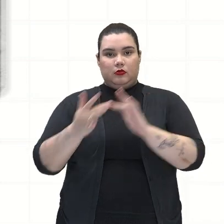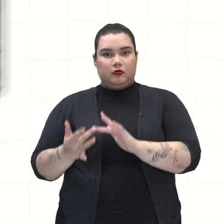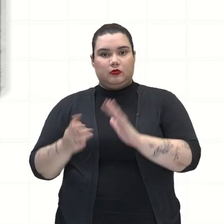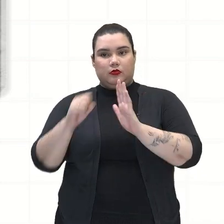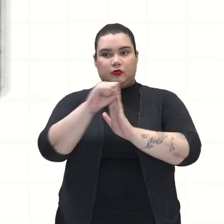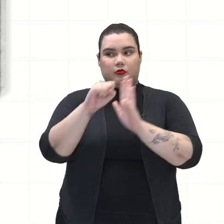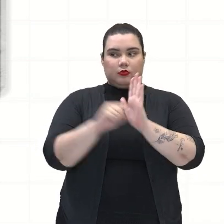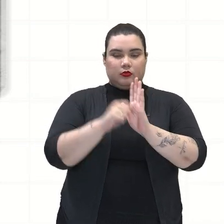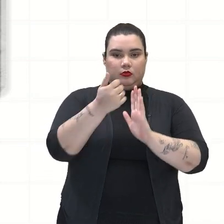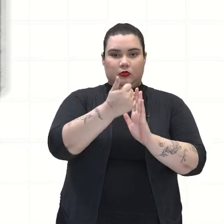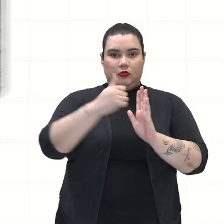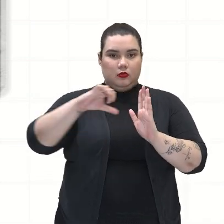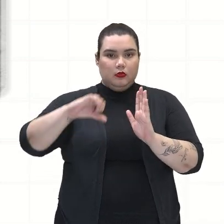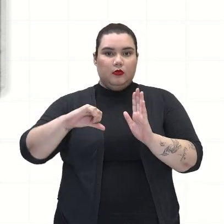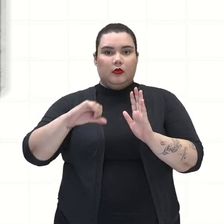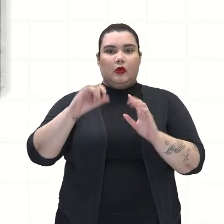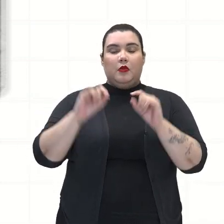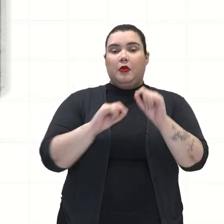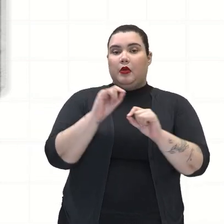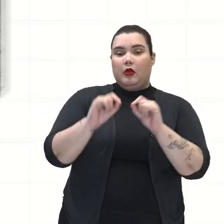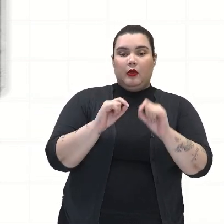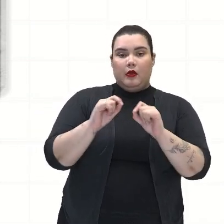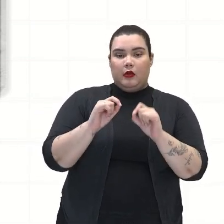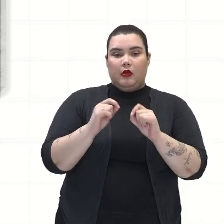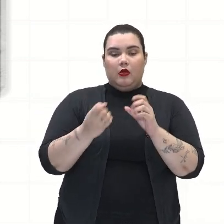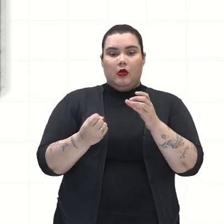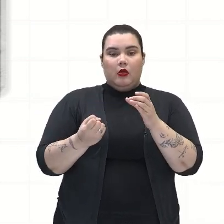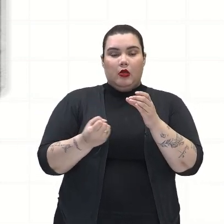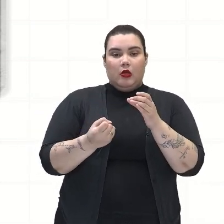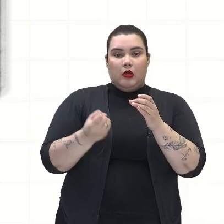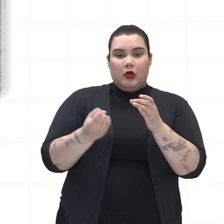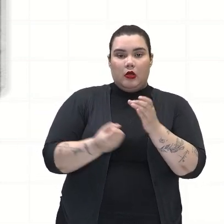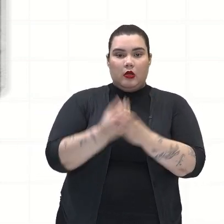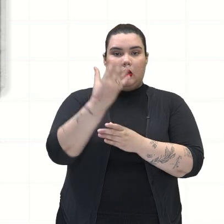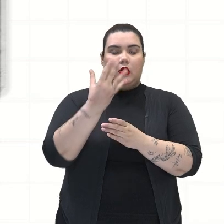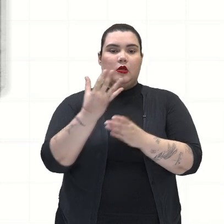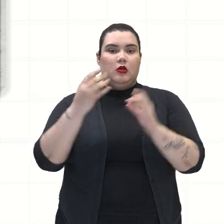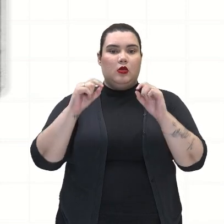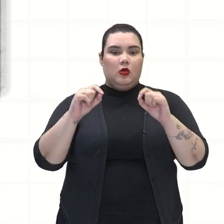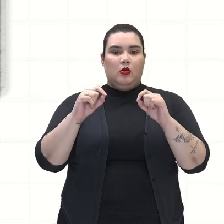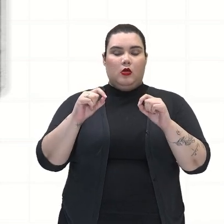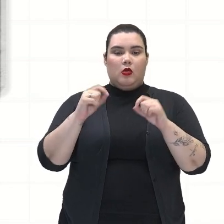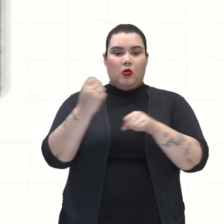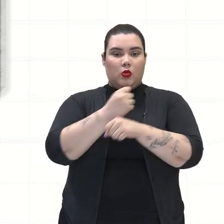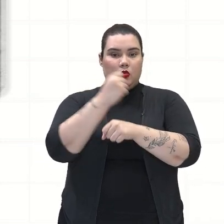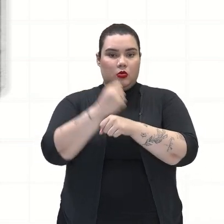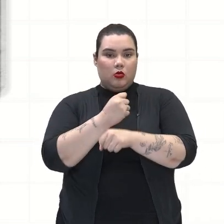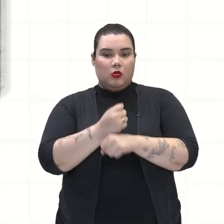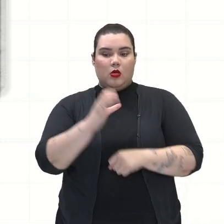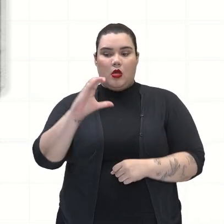século XIX, que é a construção do Canal do Panamá.